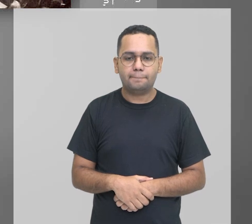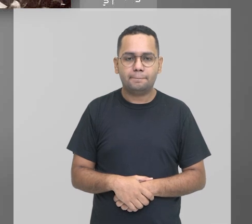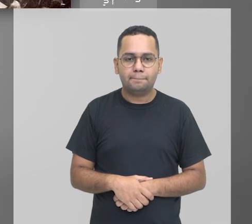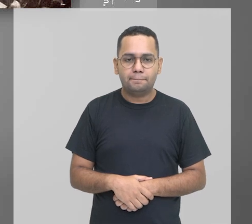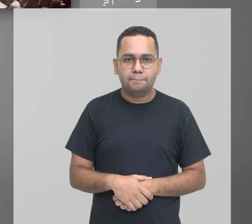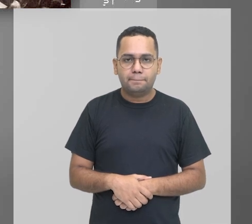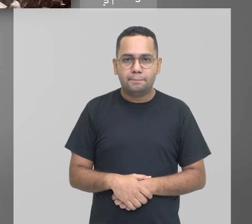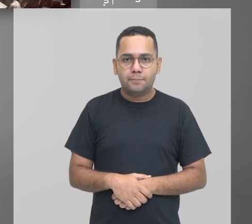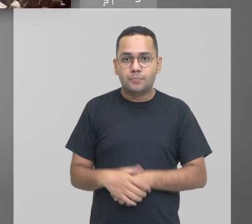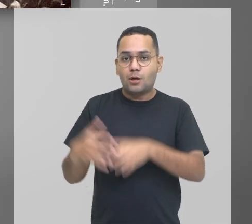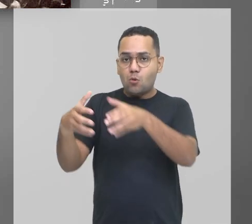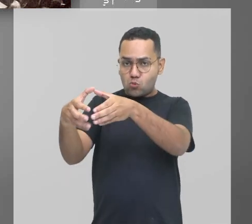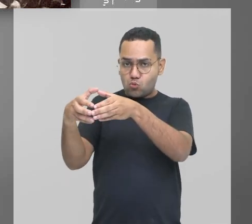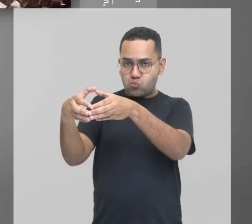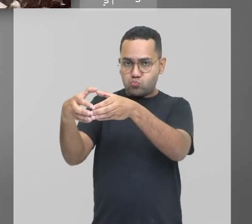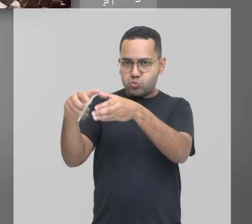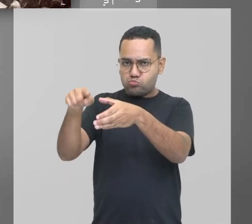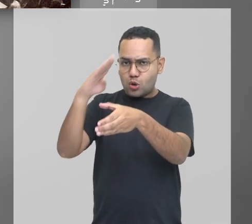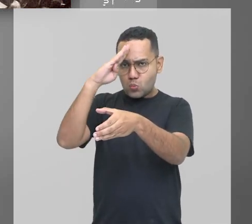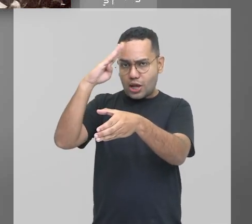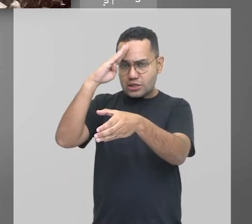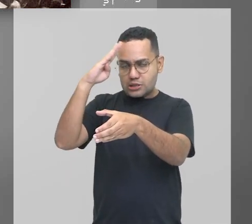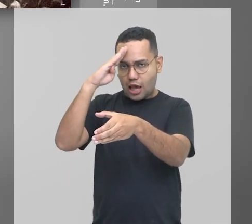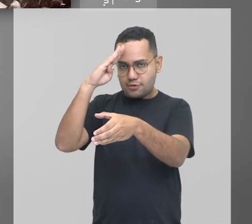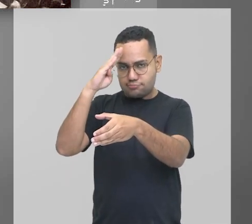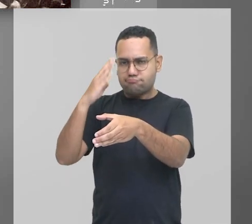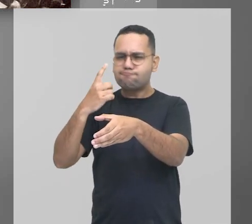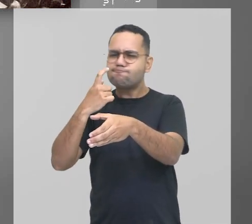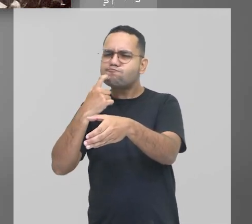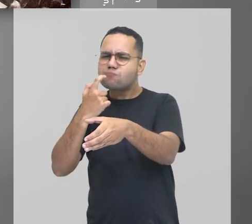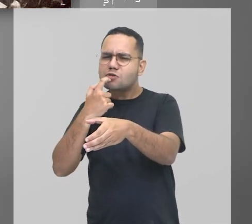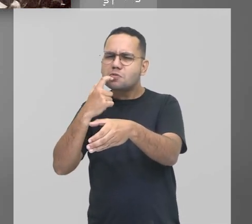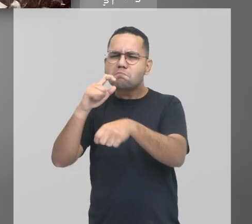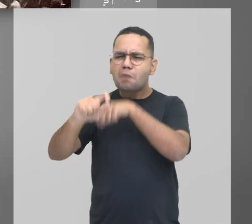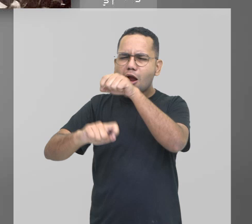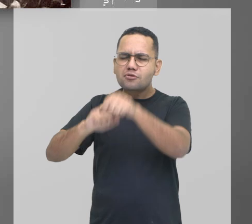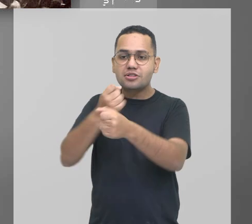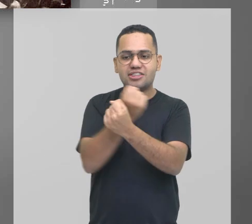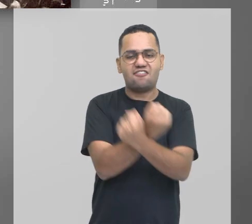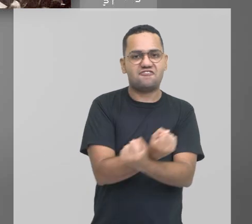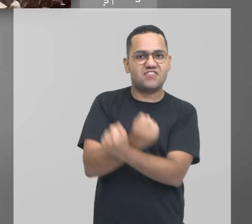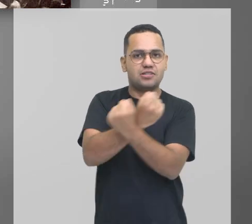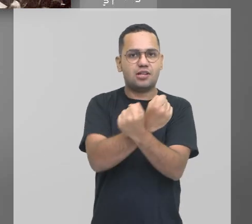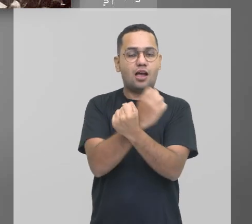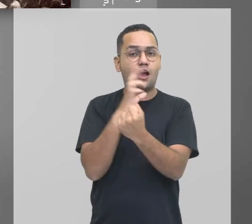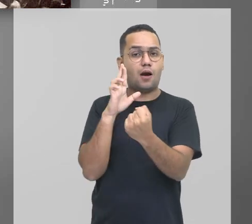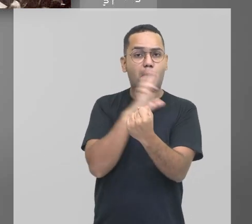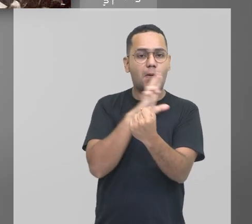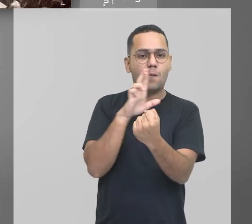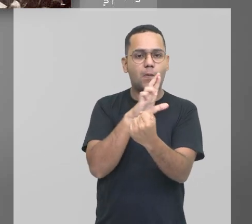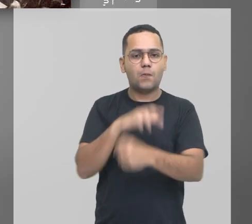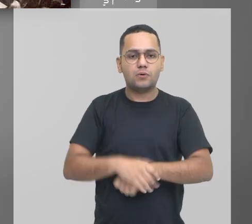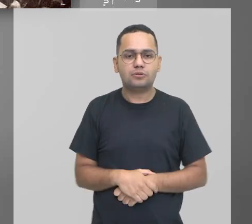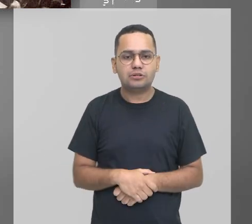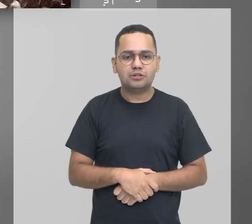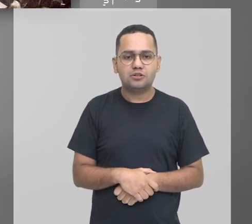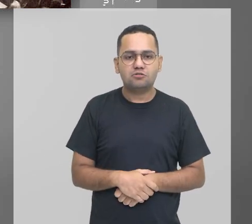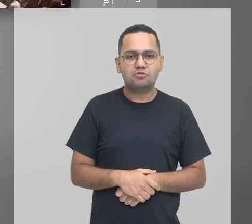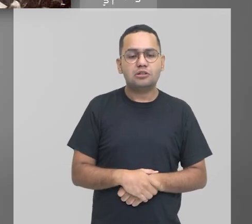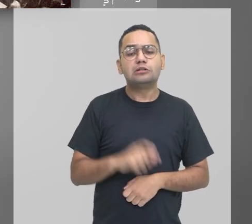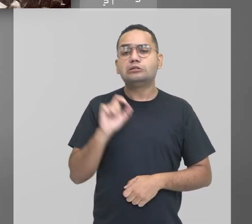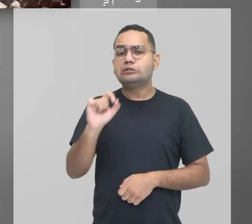exército foi criado no âmbito da Revolução Russa para defender a própria Rússia contra as ameaças